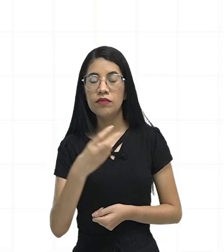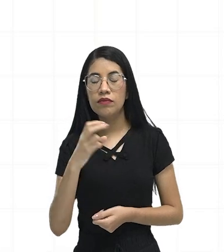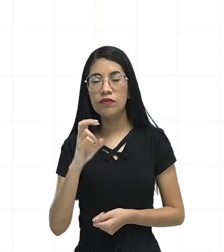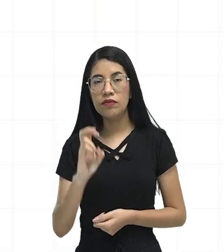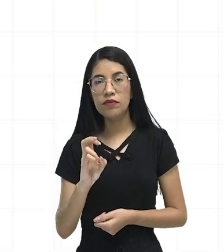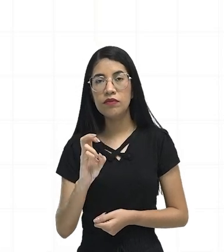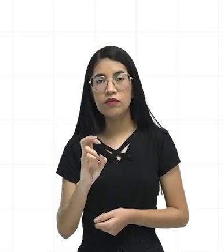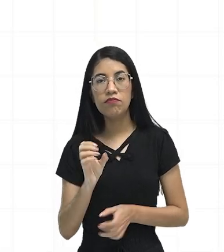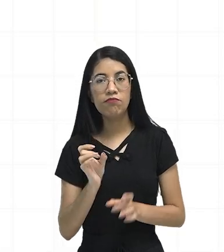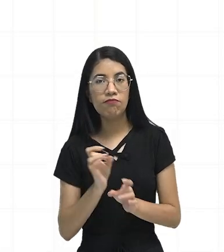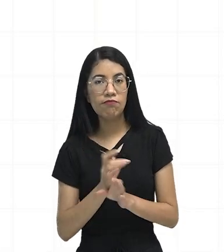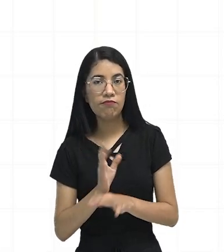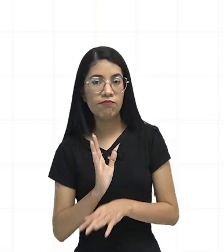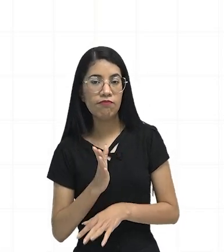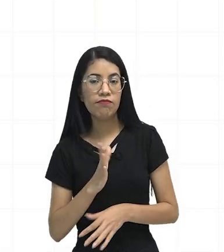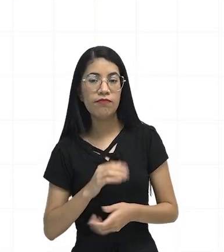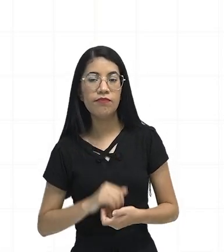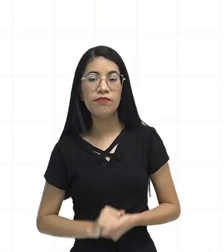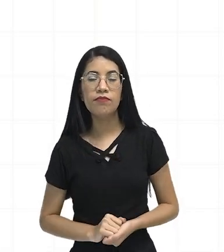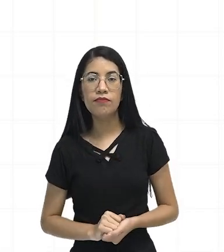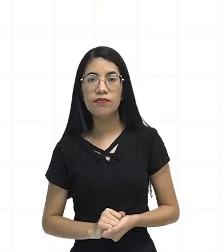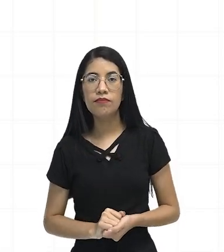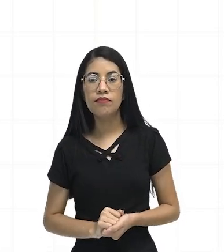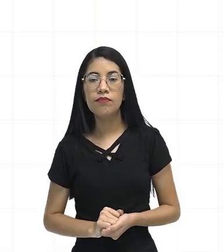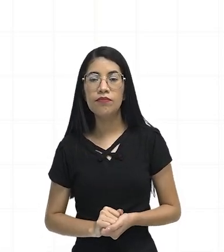0,035. Viram só?